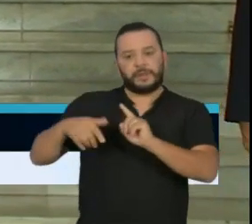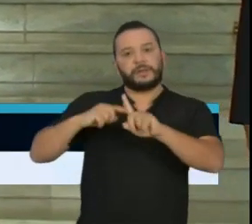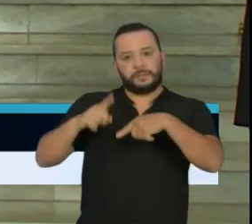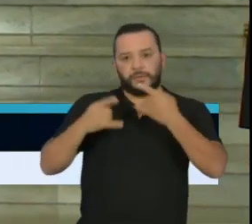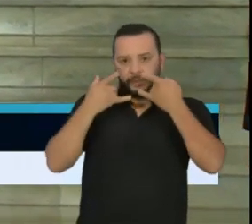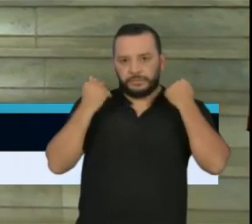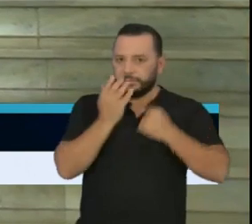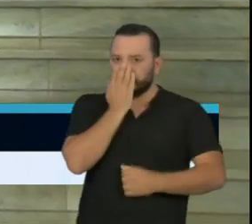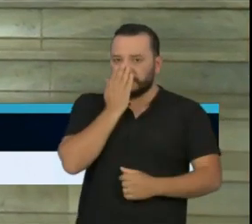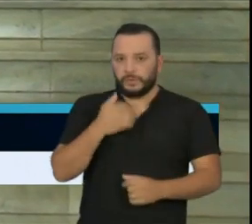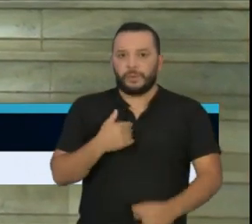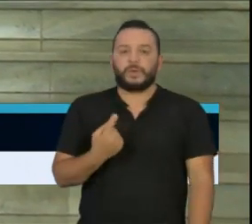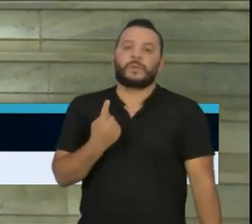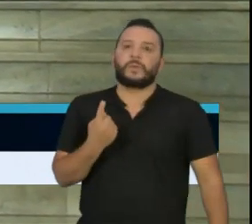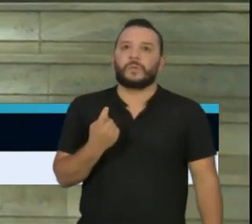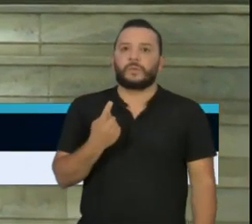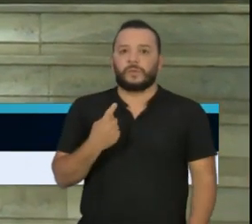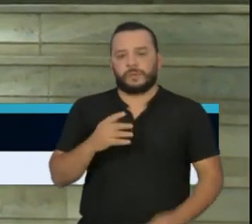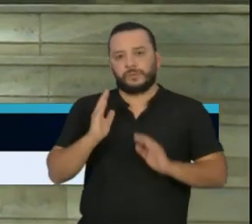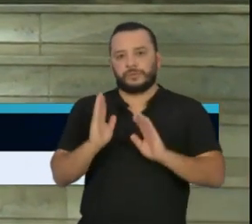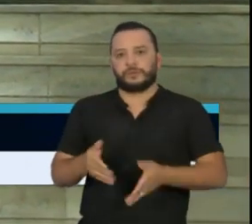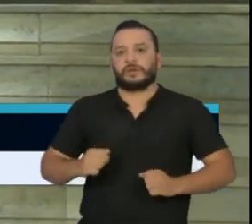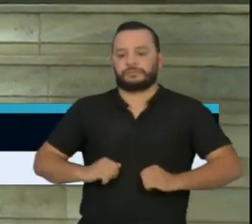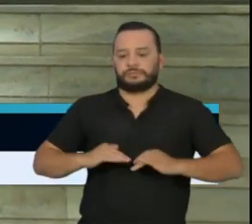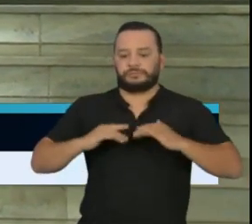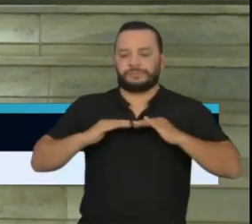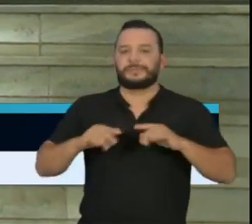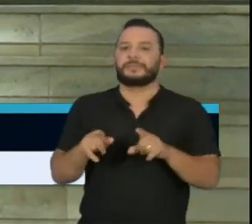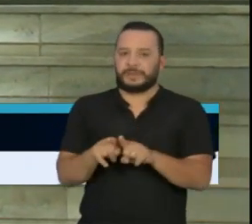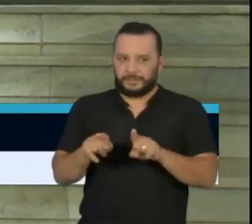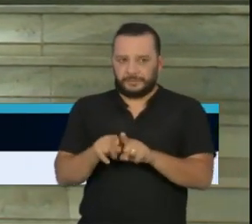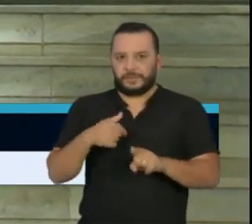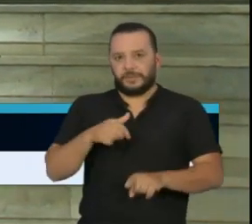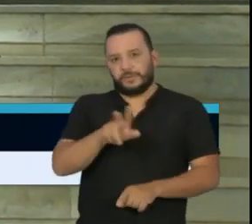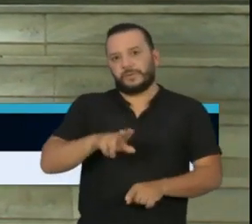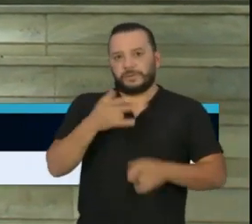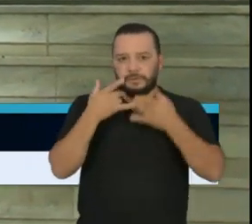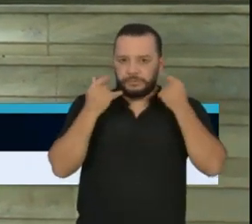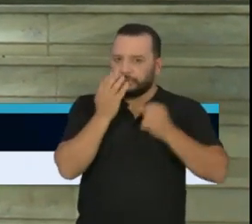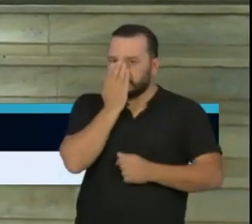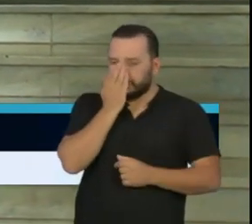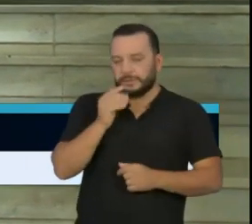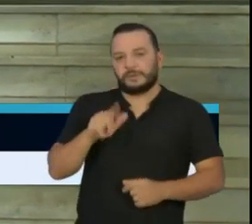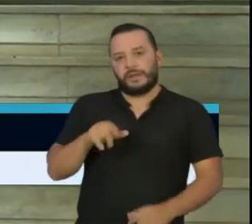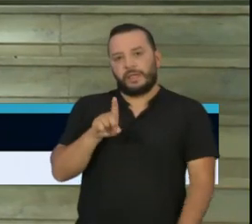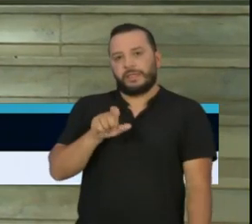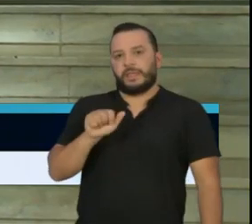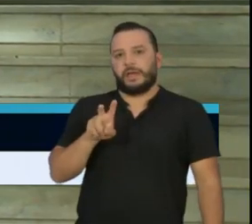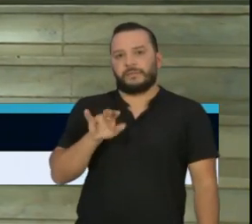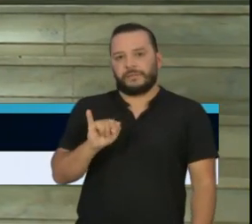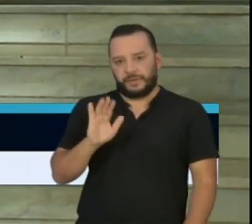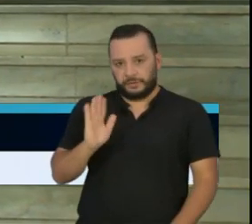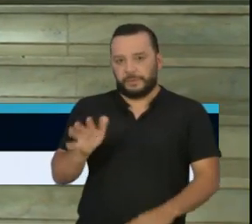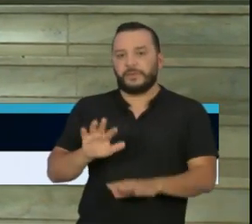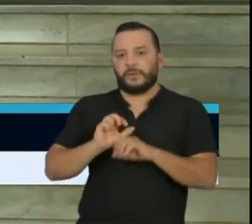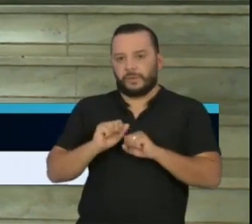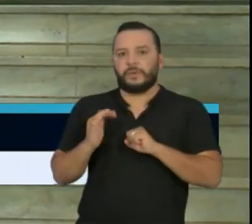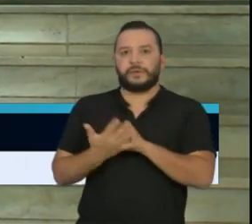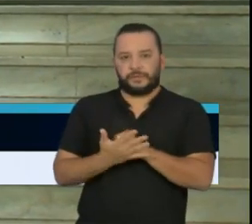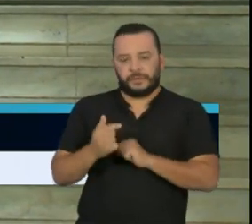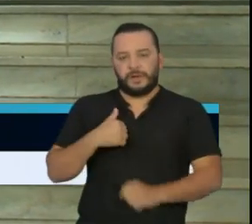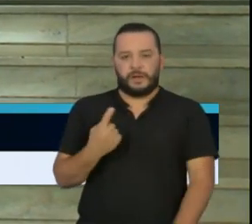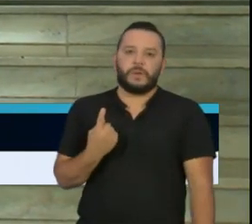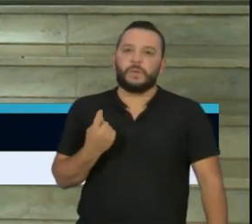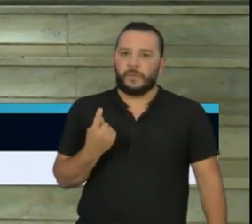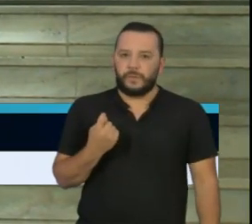único imune, mas que em solidariedade também chegou de máscara, é o doutor Davi Wipp, pois já teve o coronavírus, é o único de todos